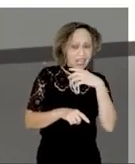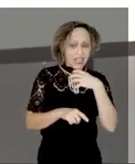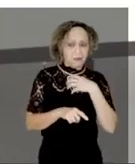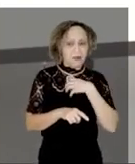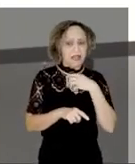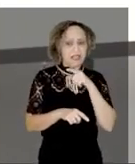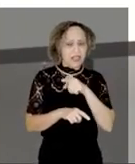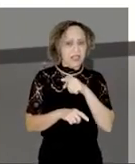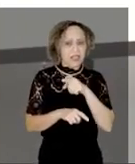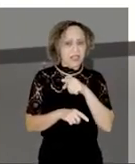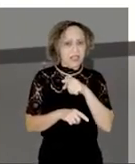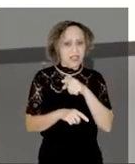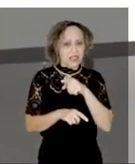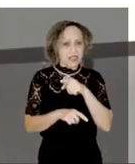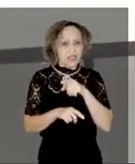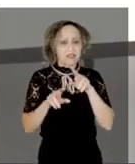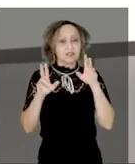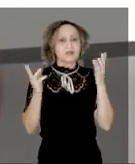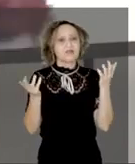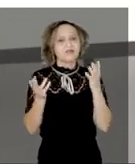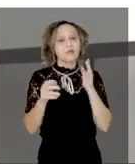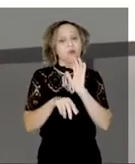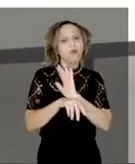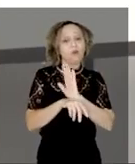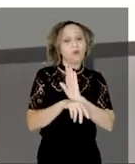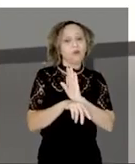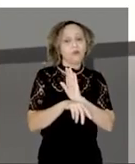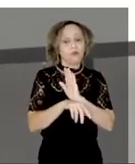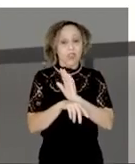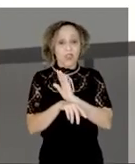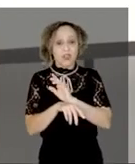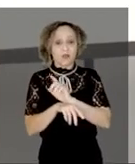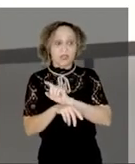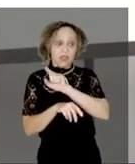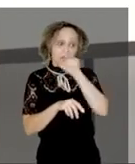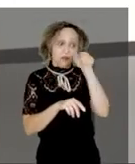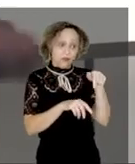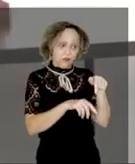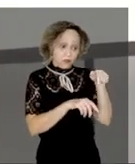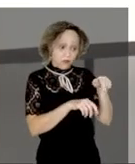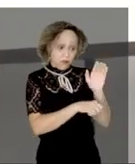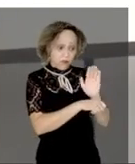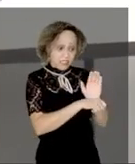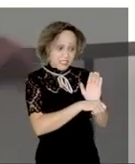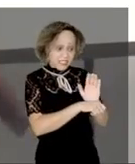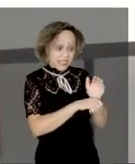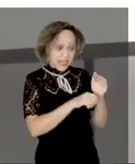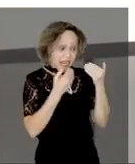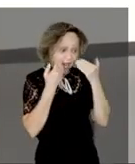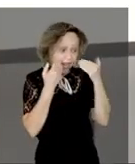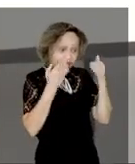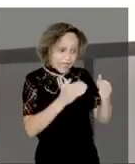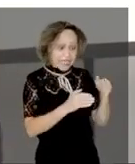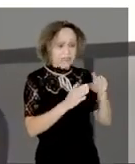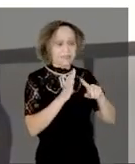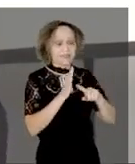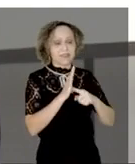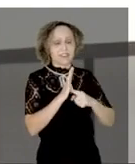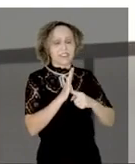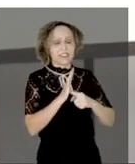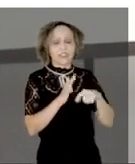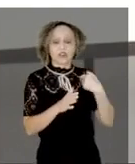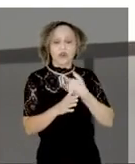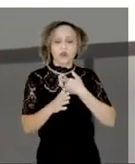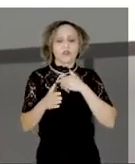estivesse presente nesse grande momento de exaltação, não só à cultura, mas à luta, acima de tudo, e à democracia, que é um dos